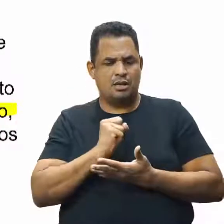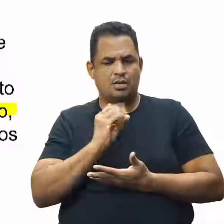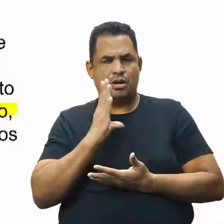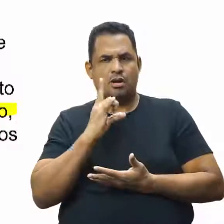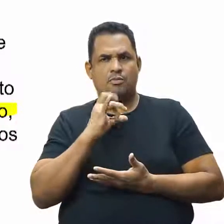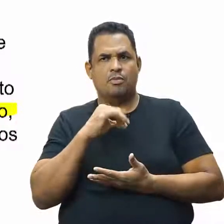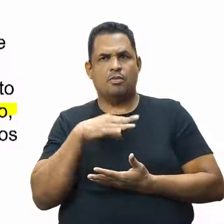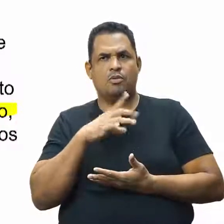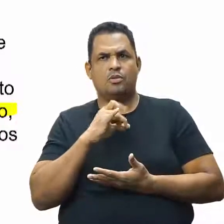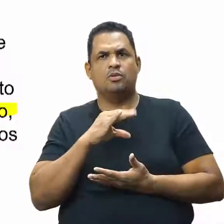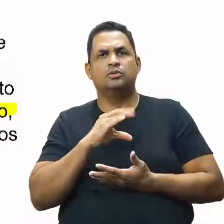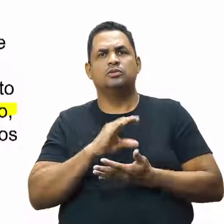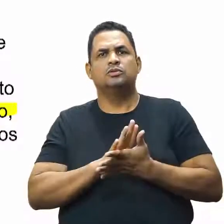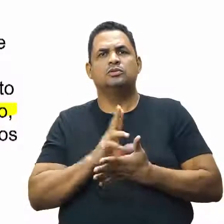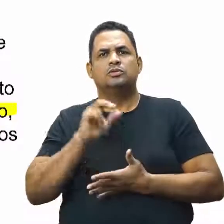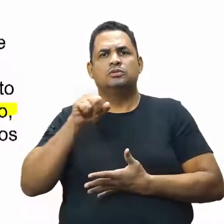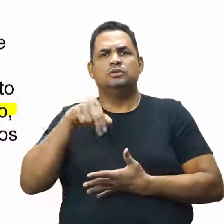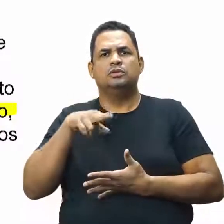de nitrogênio,